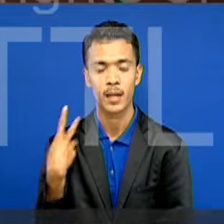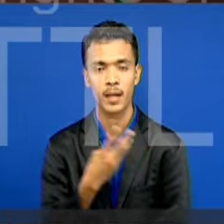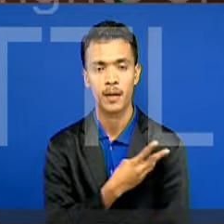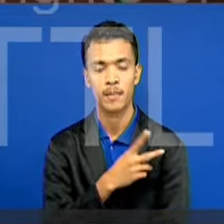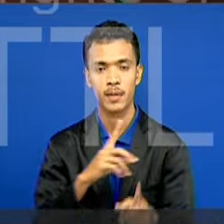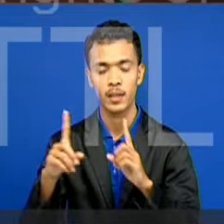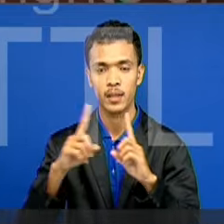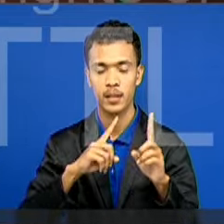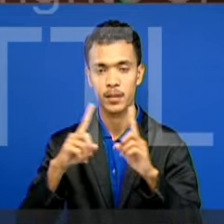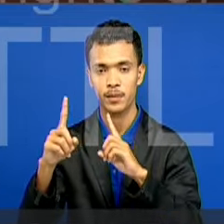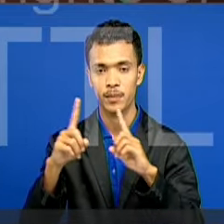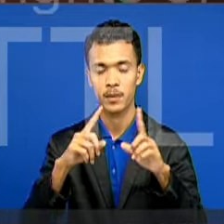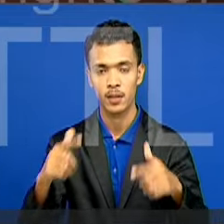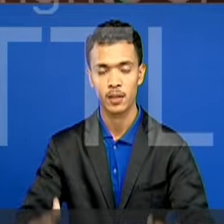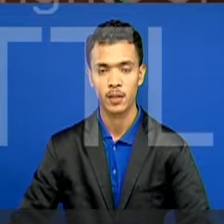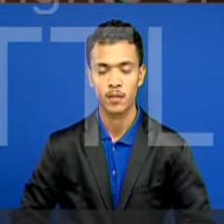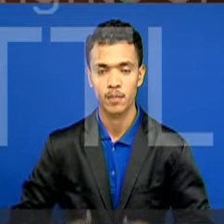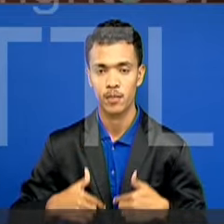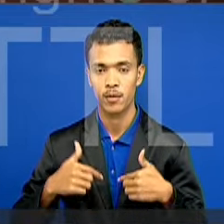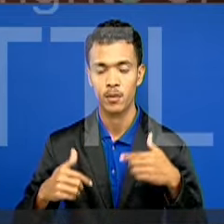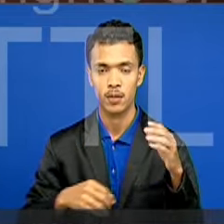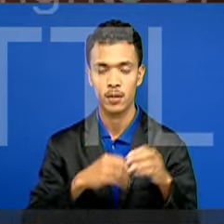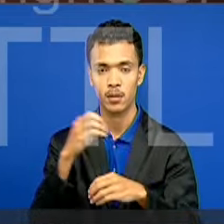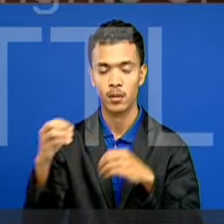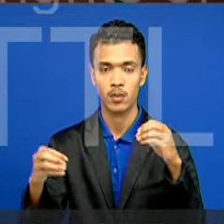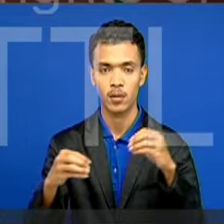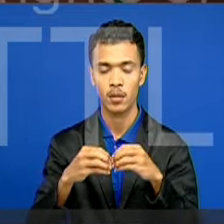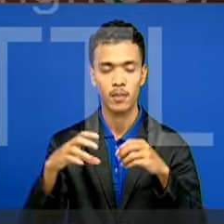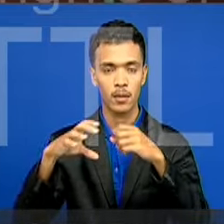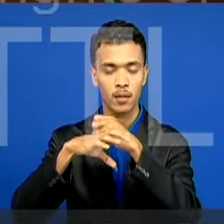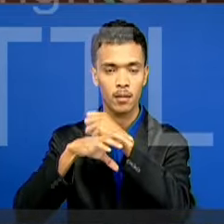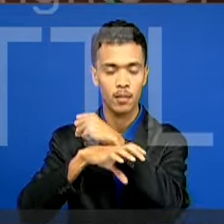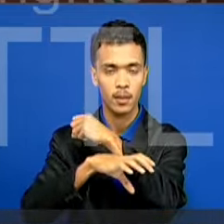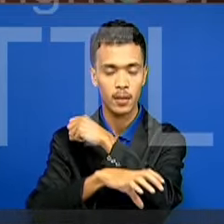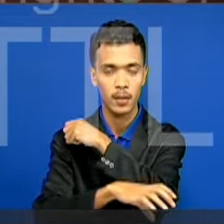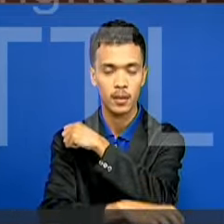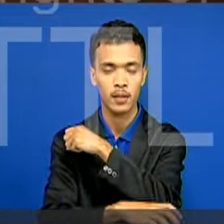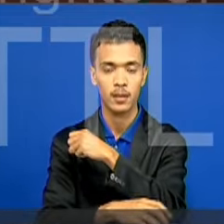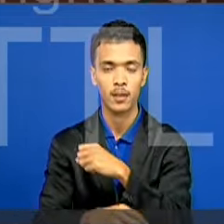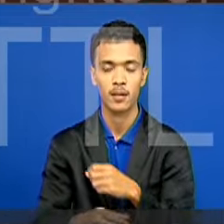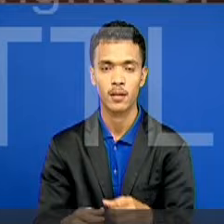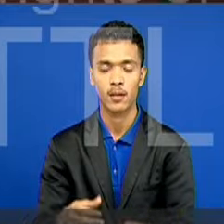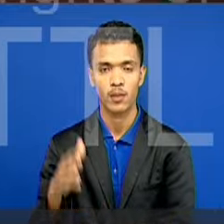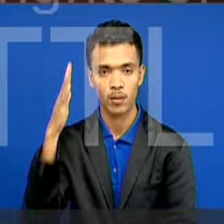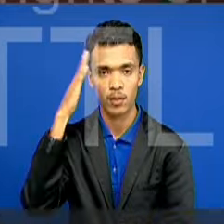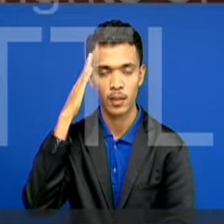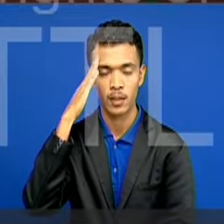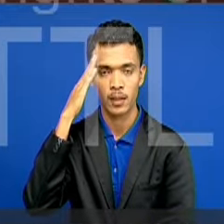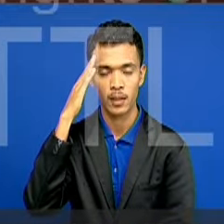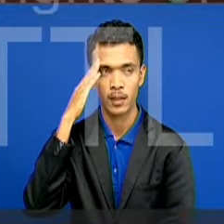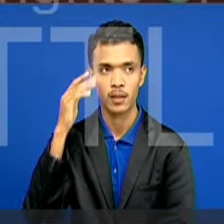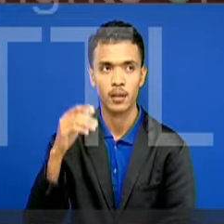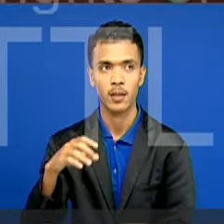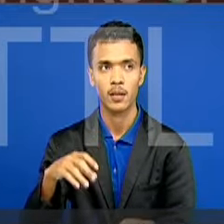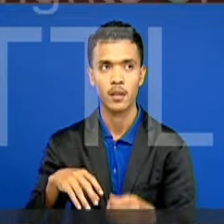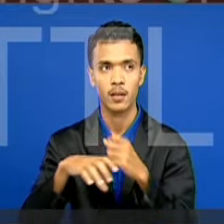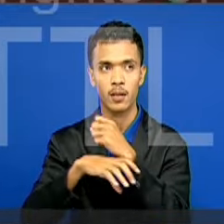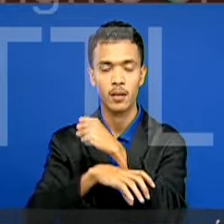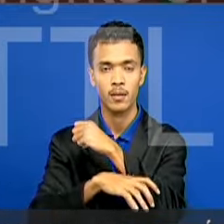nia Moris fini con aba batar fini ka saideka. Para ami hatene ami nye be batar ne